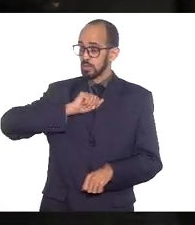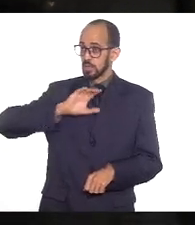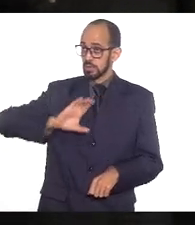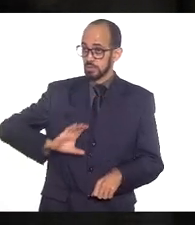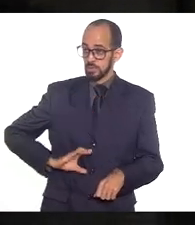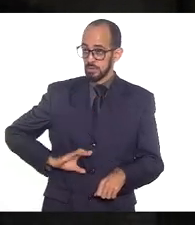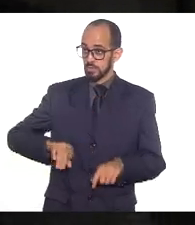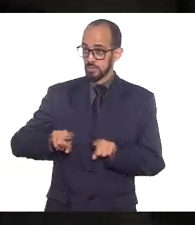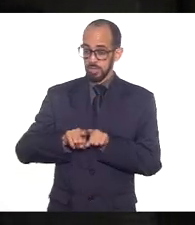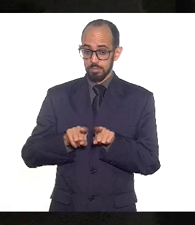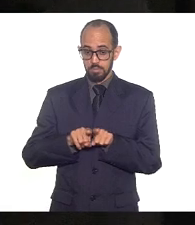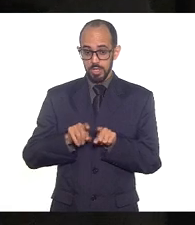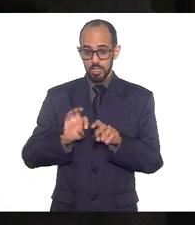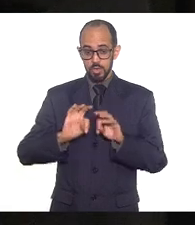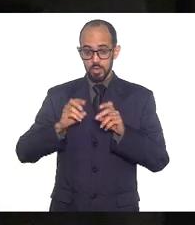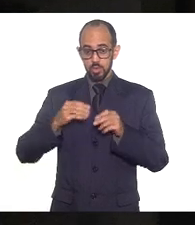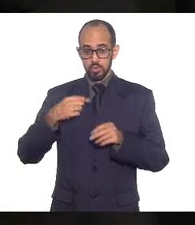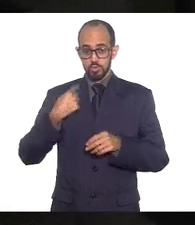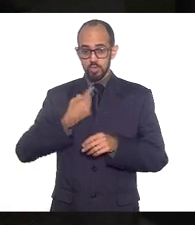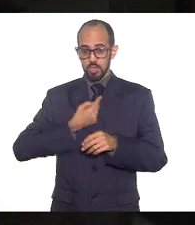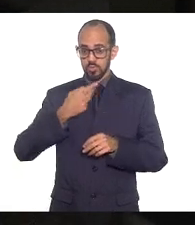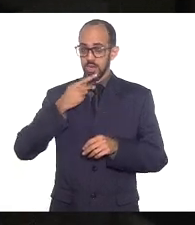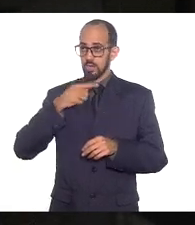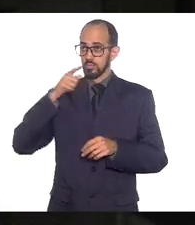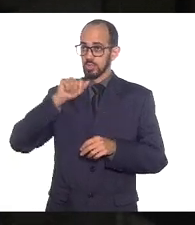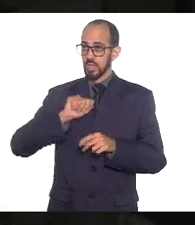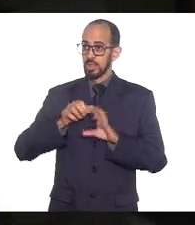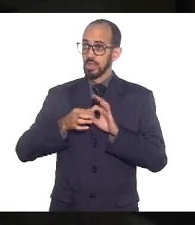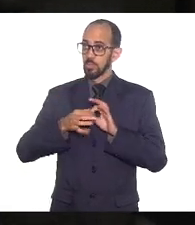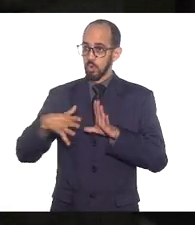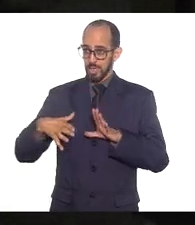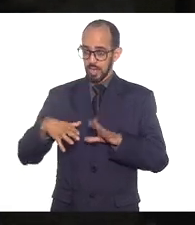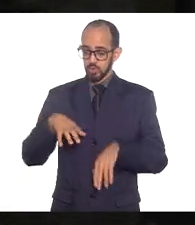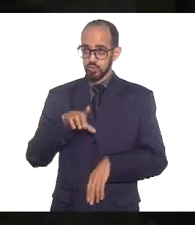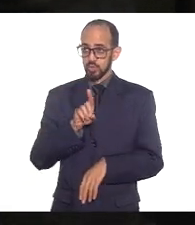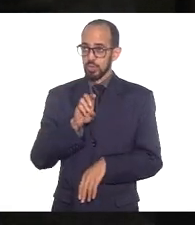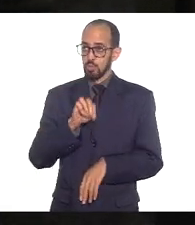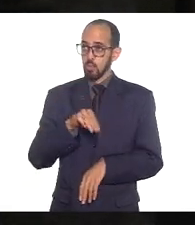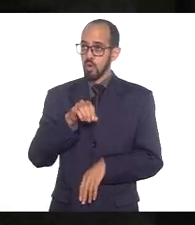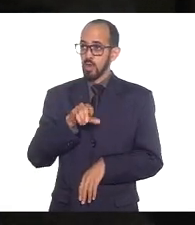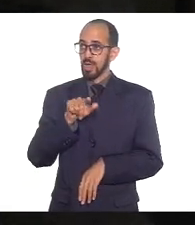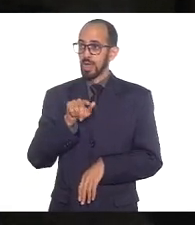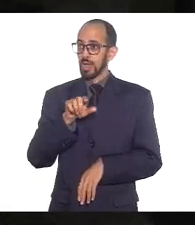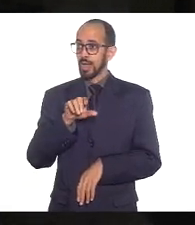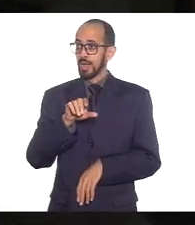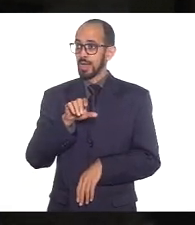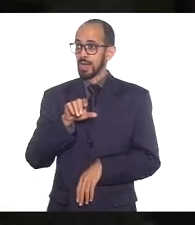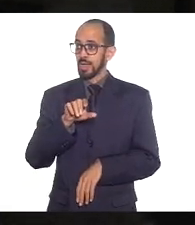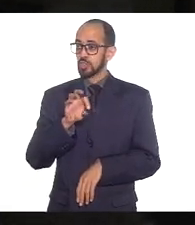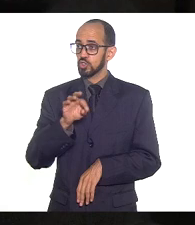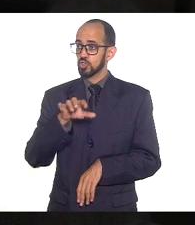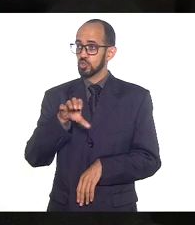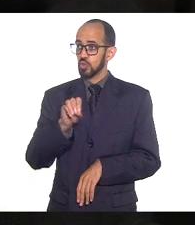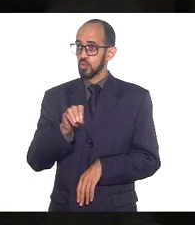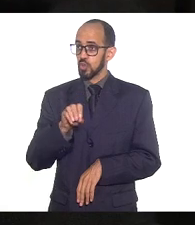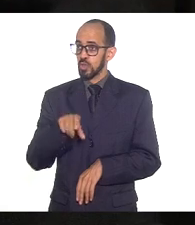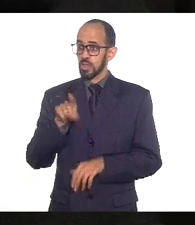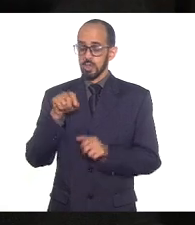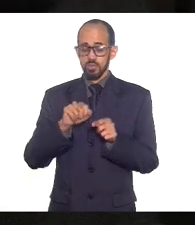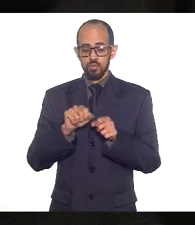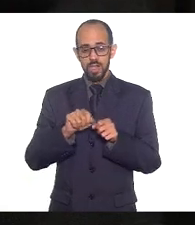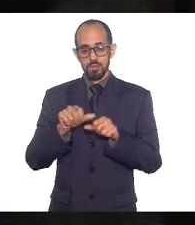que todos chamamos de Presidente democrático e que fez essa mudança aqui